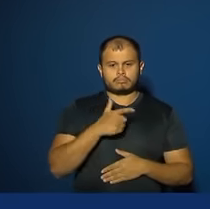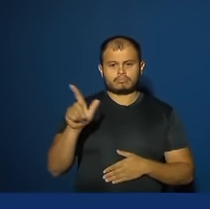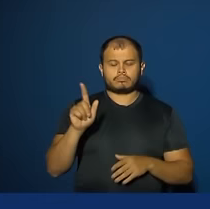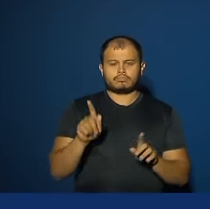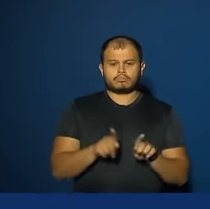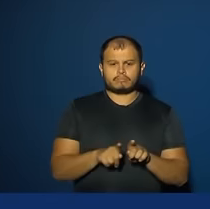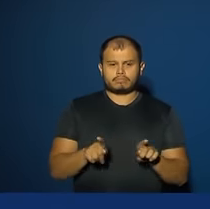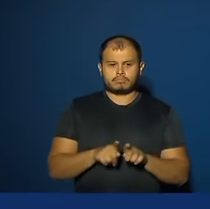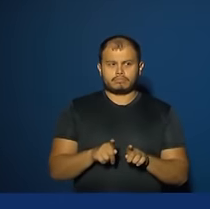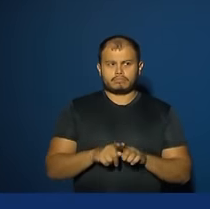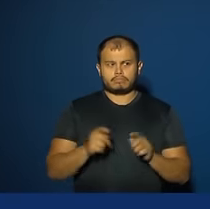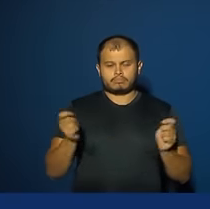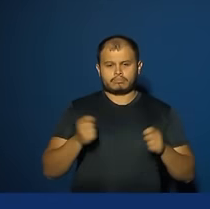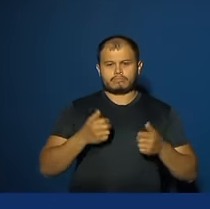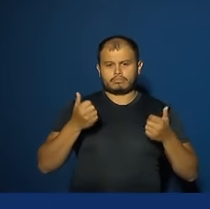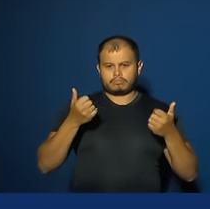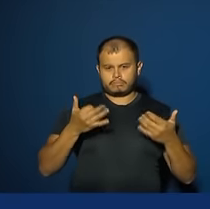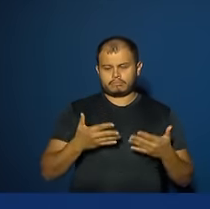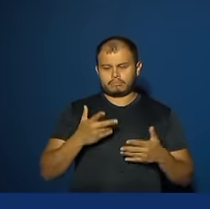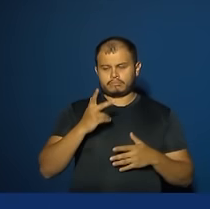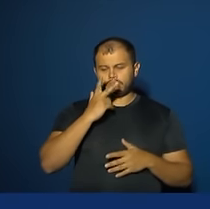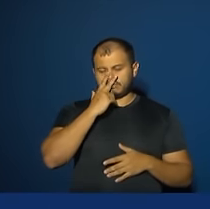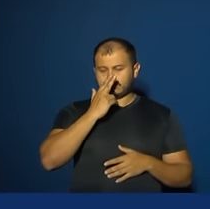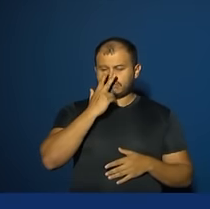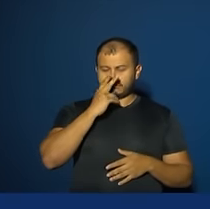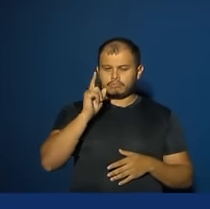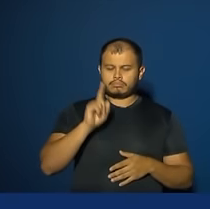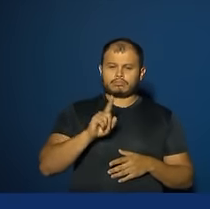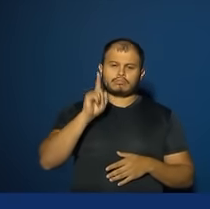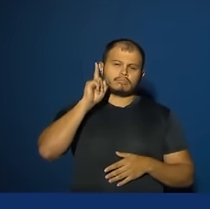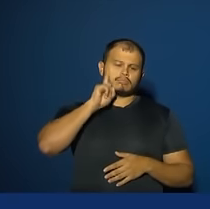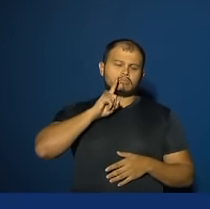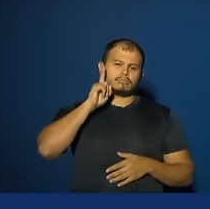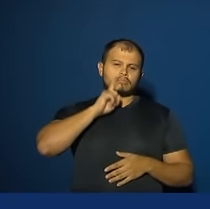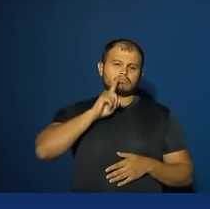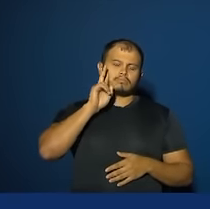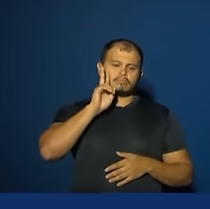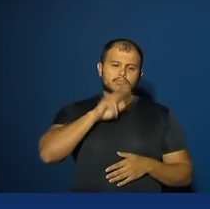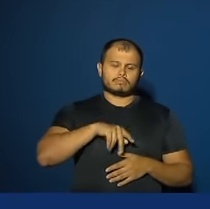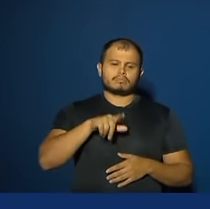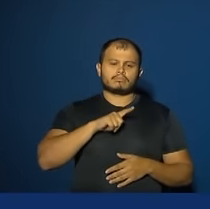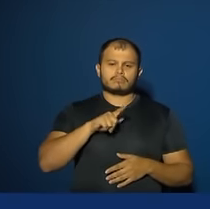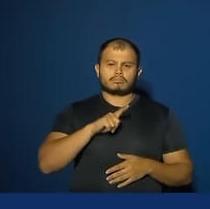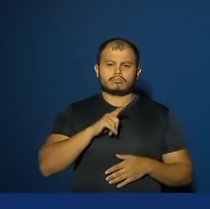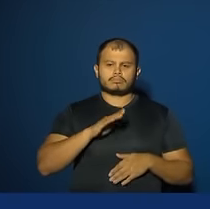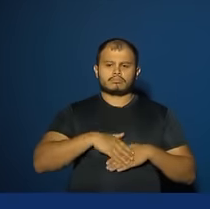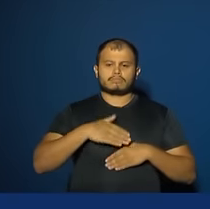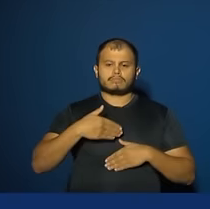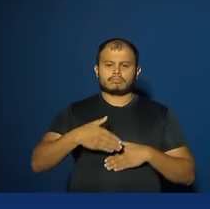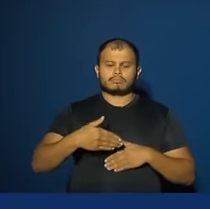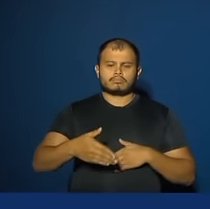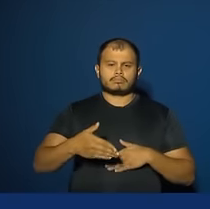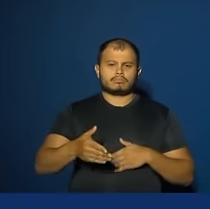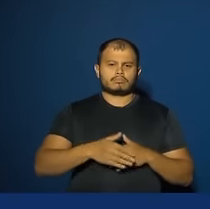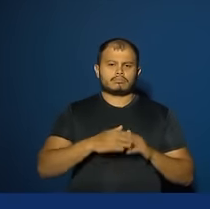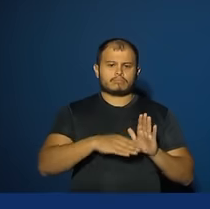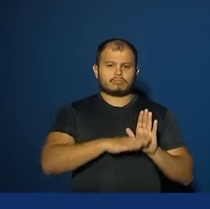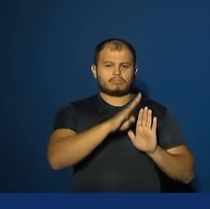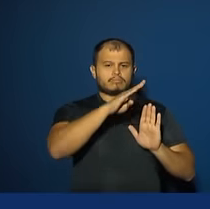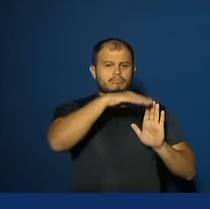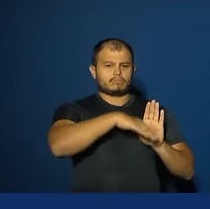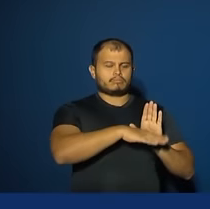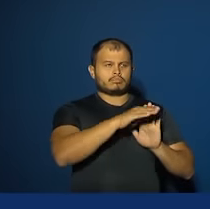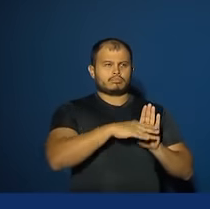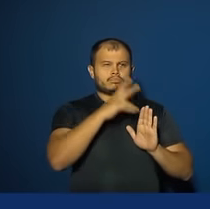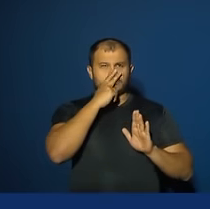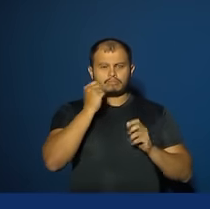É a outra possível explicação, mas eu acho que nos Estados Unidos, quando a gente olha ali, a gente viu todo esse processo de inflação com nenhum ou com